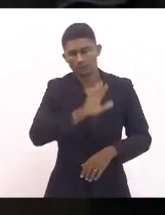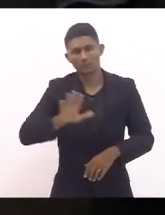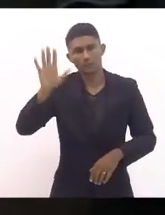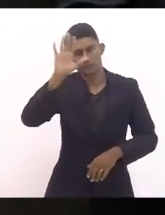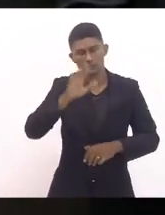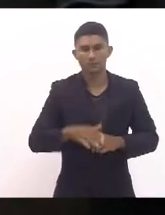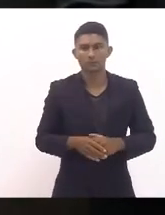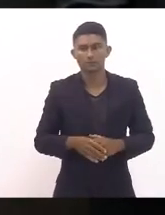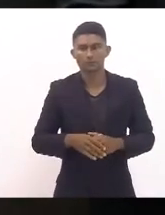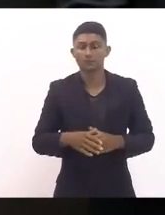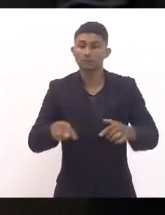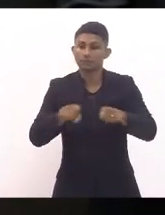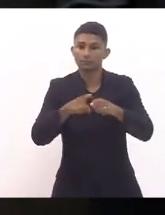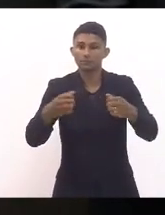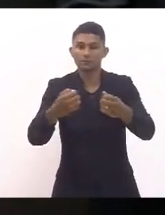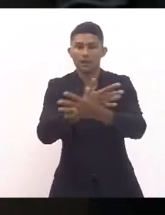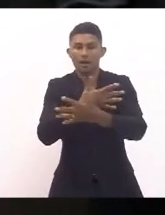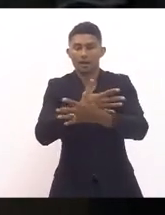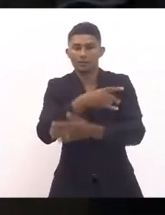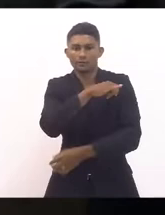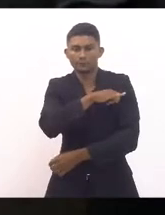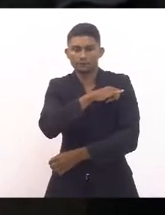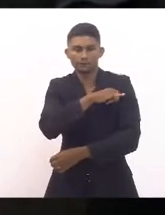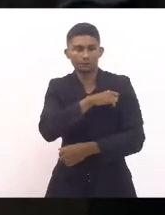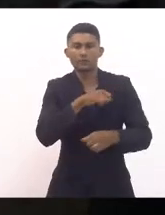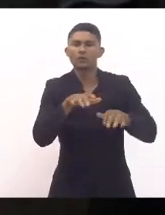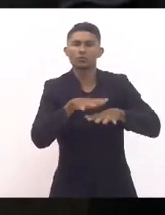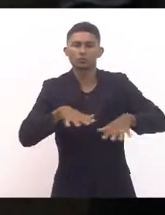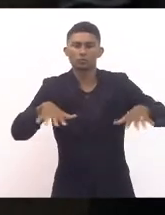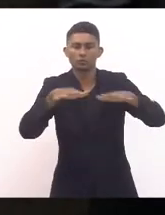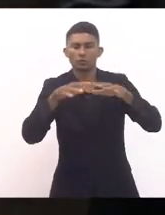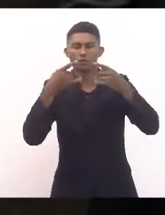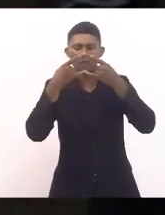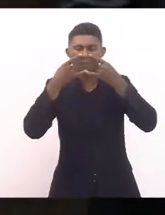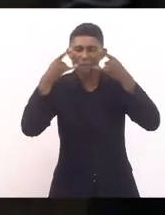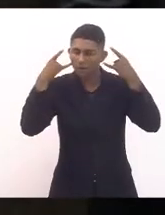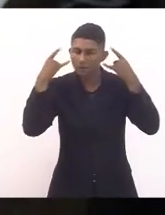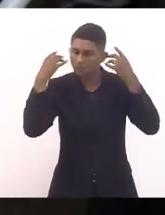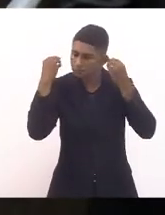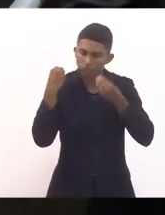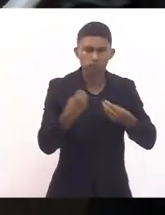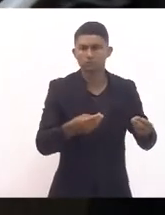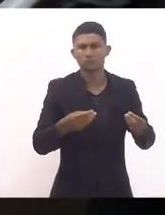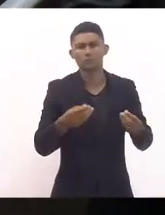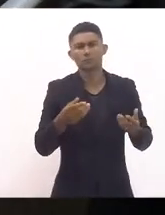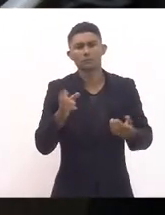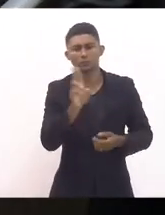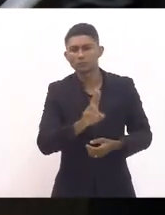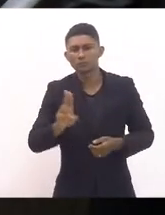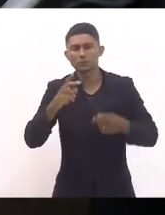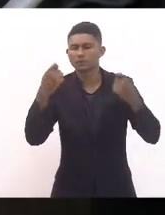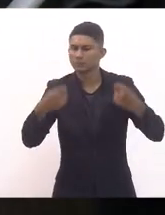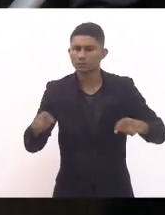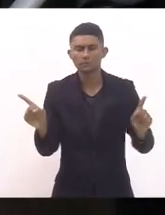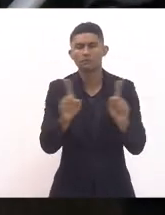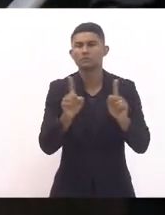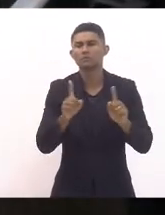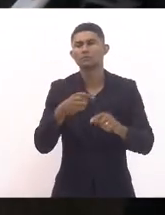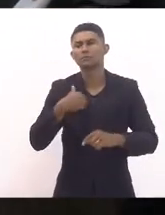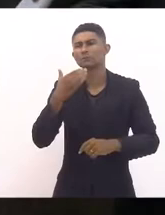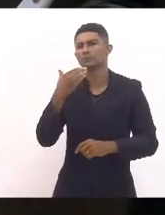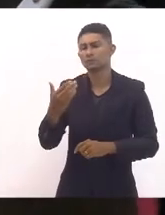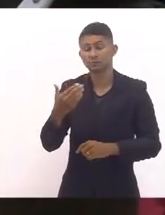No município do Rio de Janeiro, todos já estão liberados para usar máscara, então eu peço encarecidamente pelo senhor presidente.